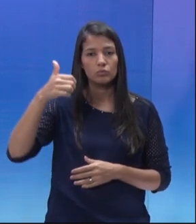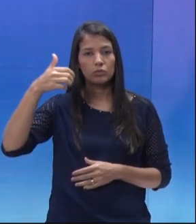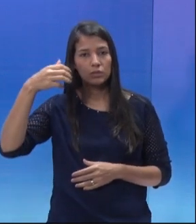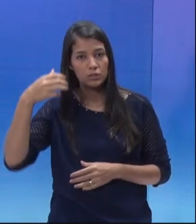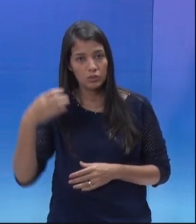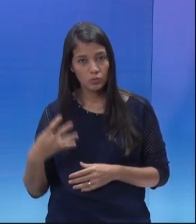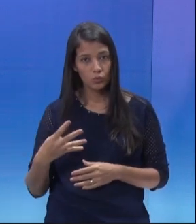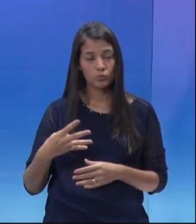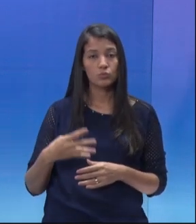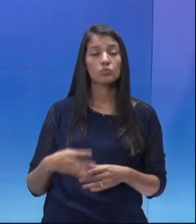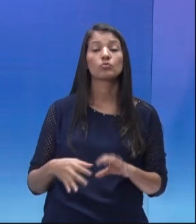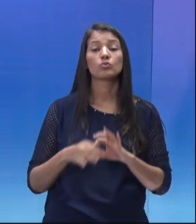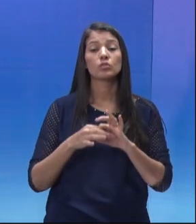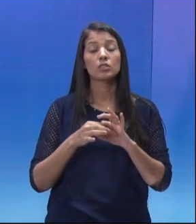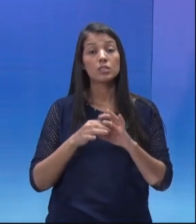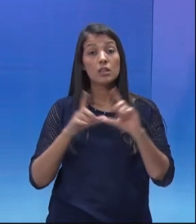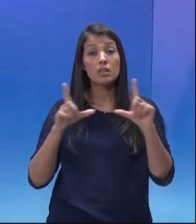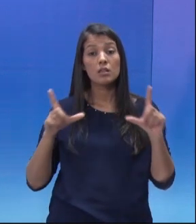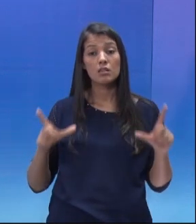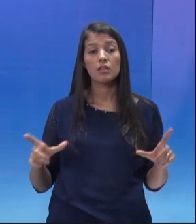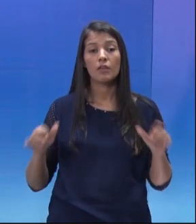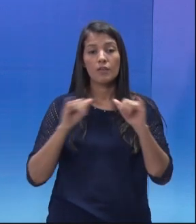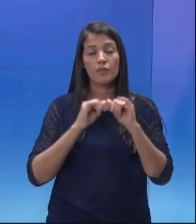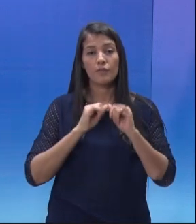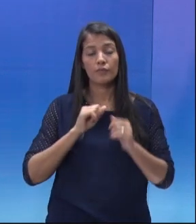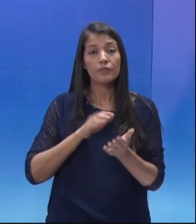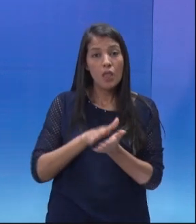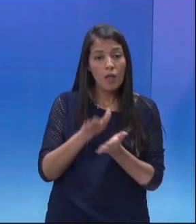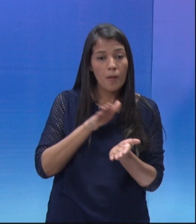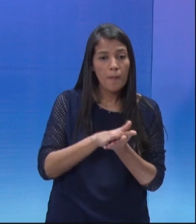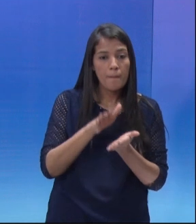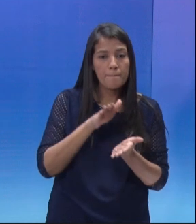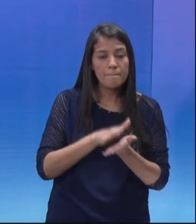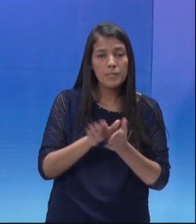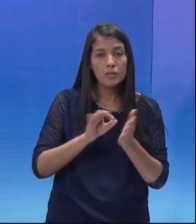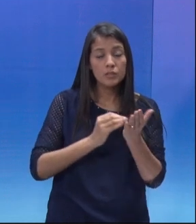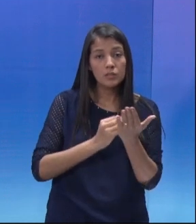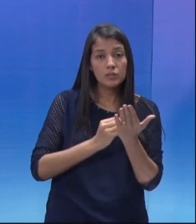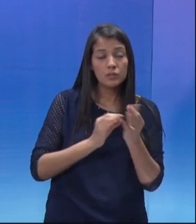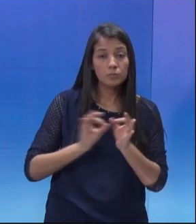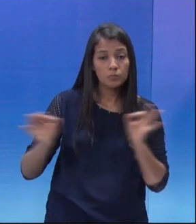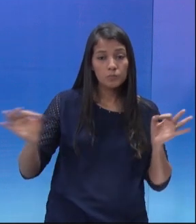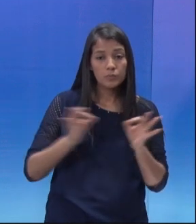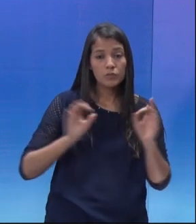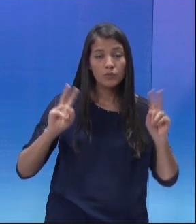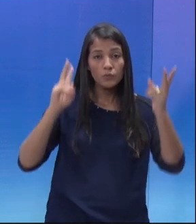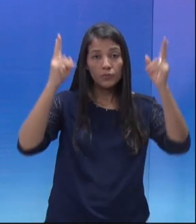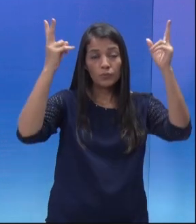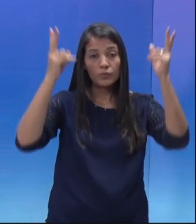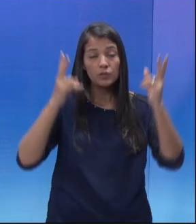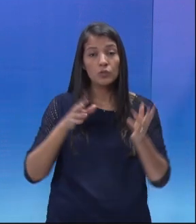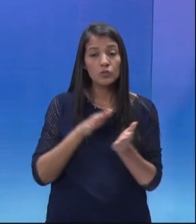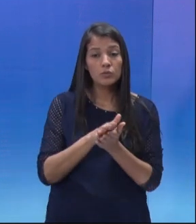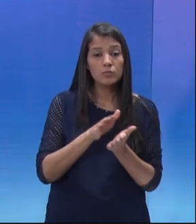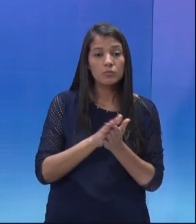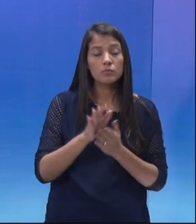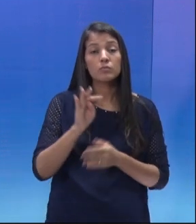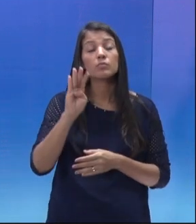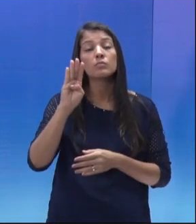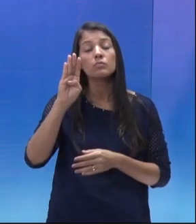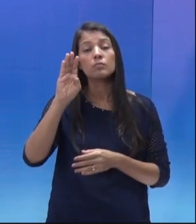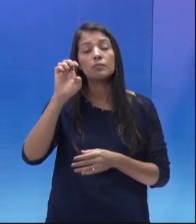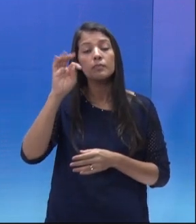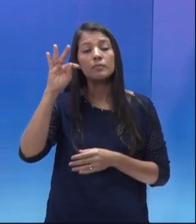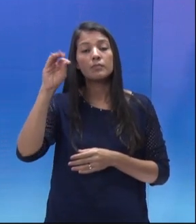fóssil. Para um ser em vida, o máximo são 15 emissões beta por minuto para cada grama. Após a morte, a quantidade de